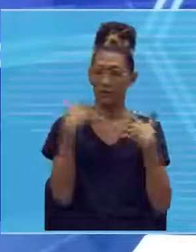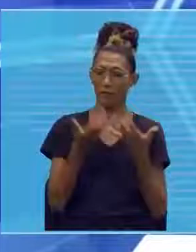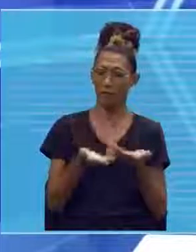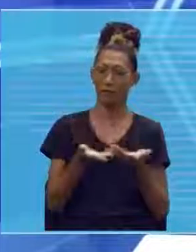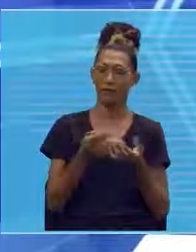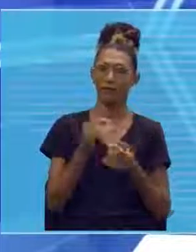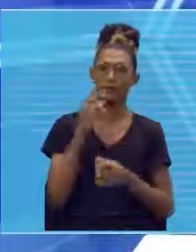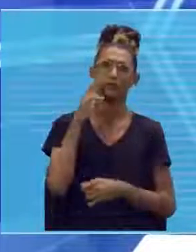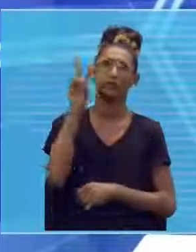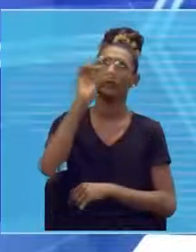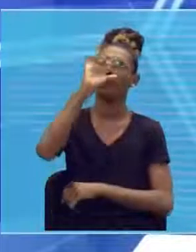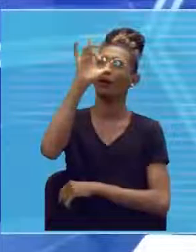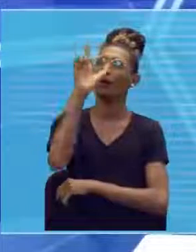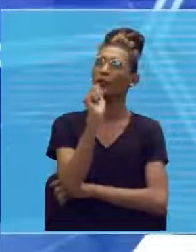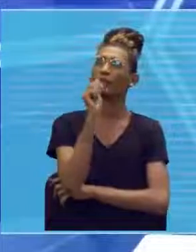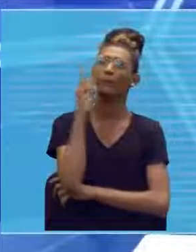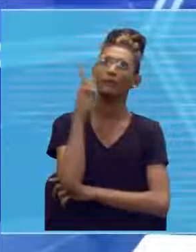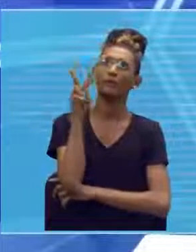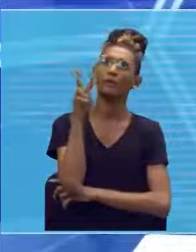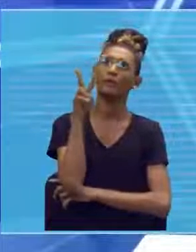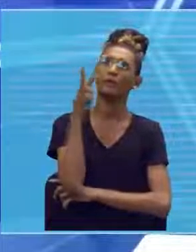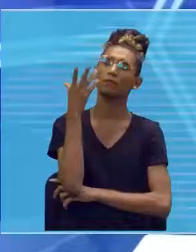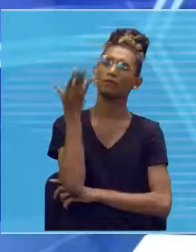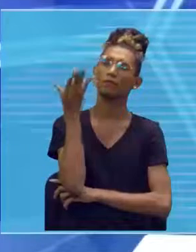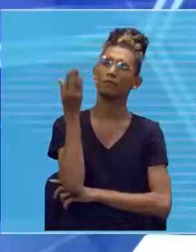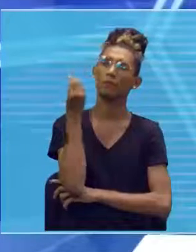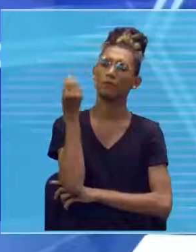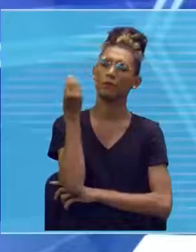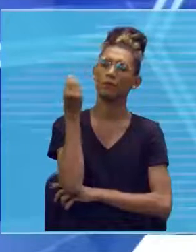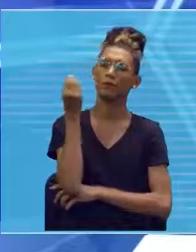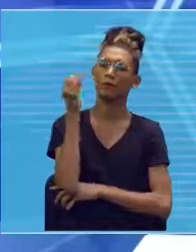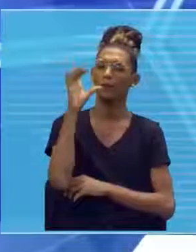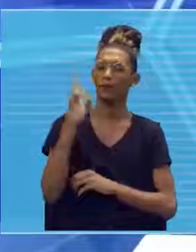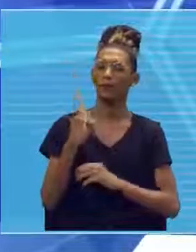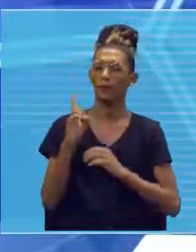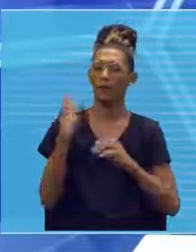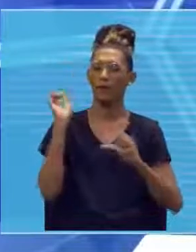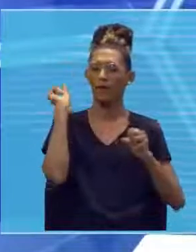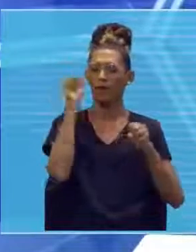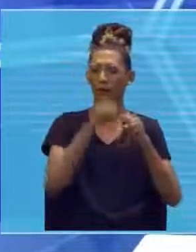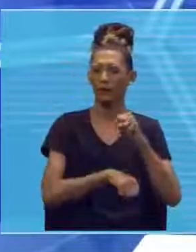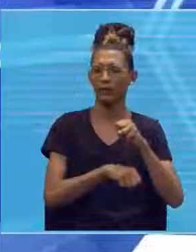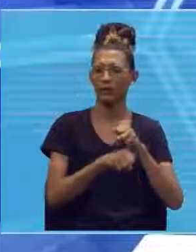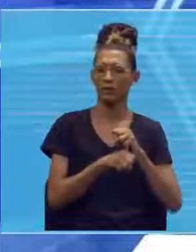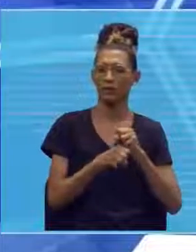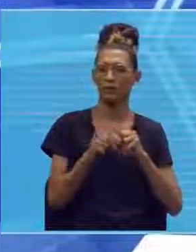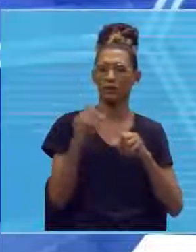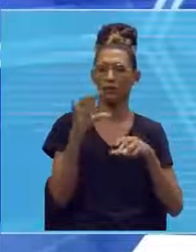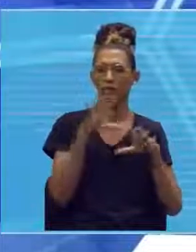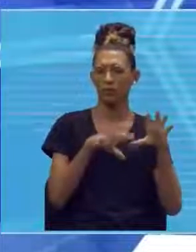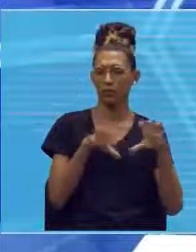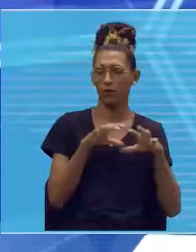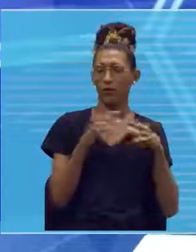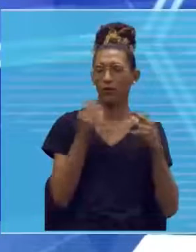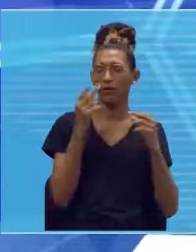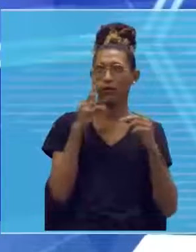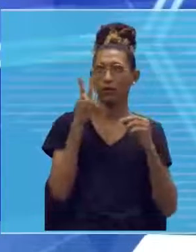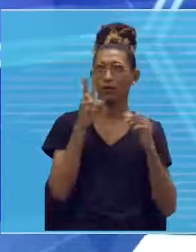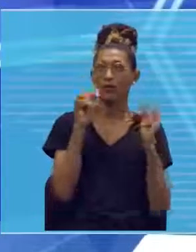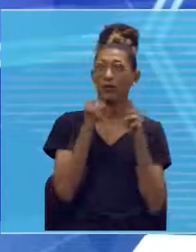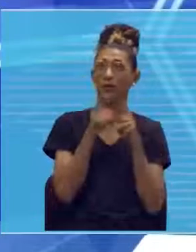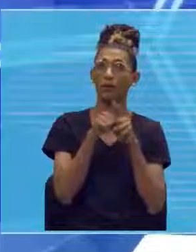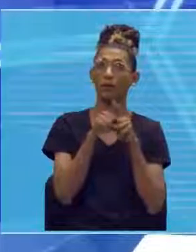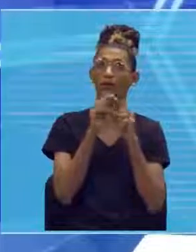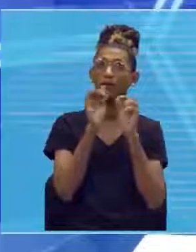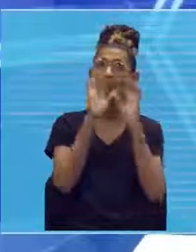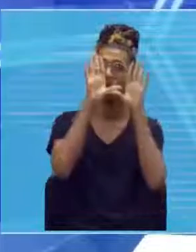e via tá lá São Jorge matando o dragão desenhado na Lua né a gente também olha para o céu a gente